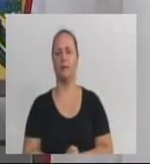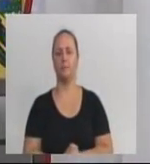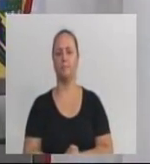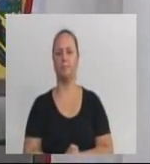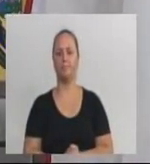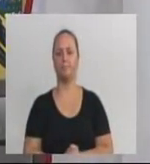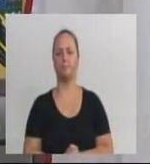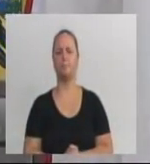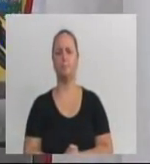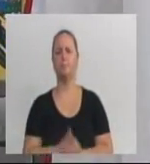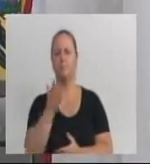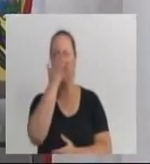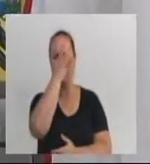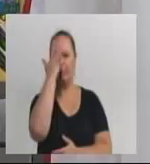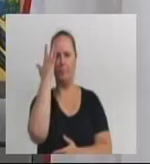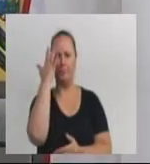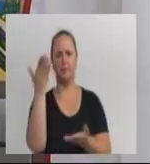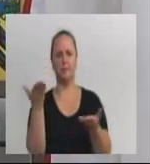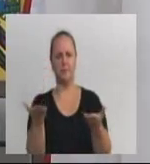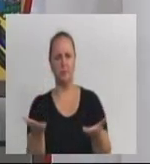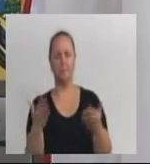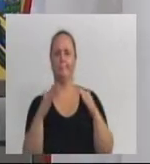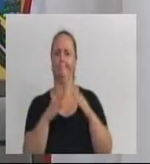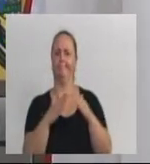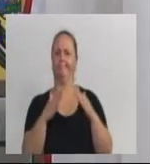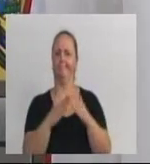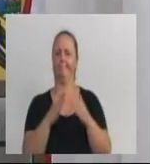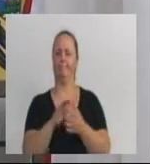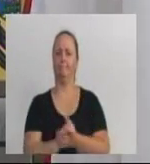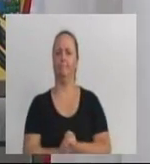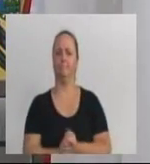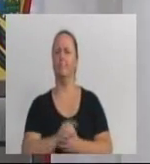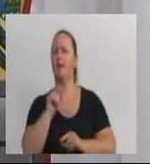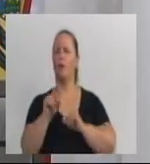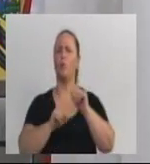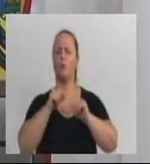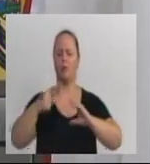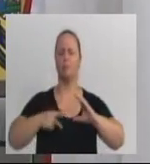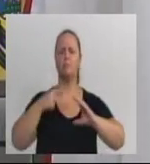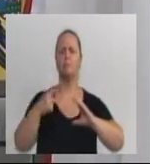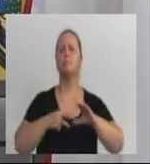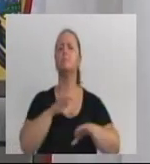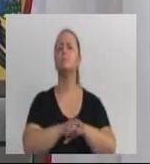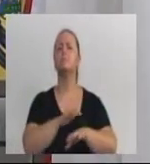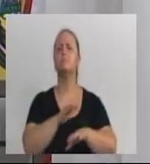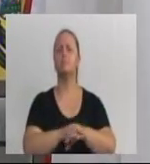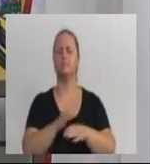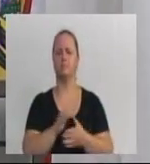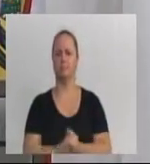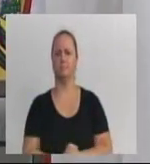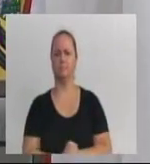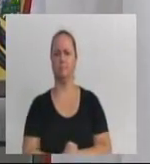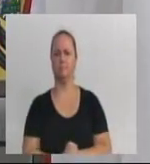comunidade que está em casa, sabe o que a Câmara fez? A Câmara negou a um parlamentar